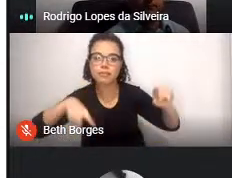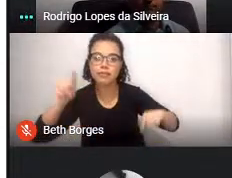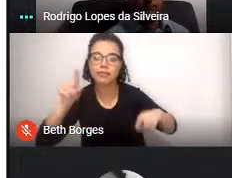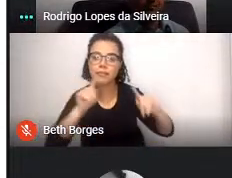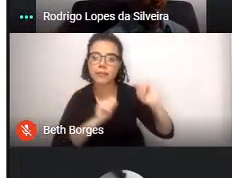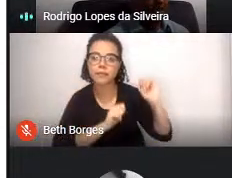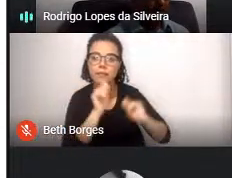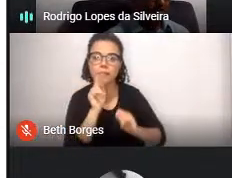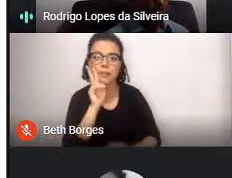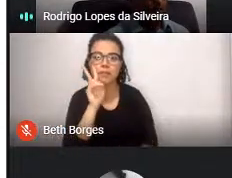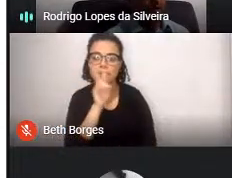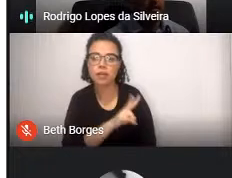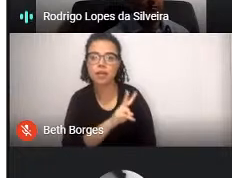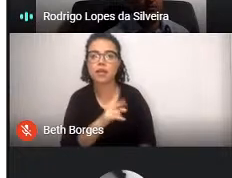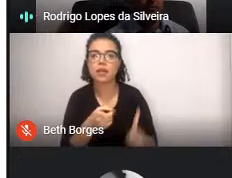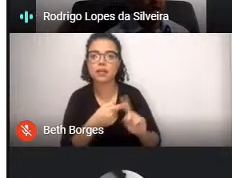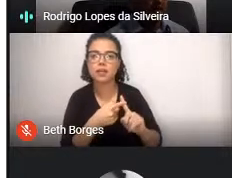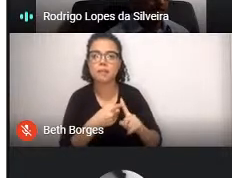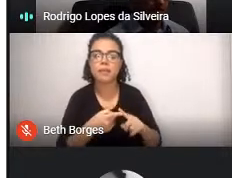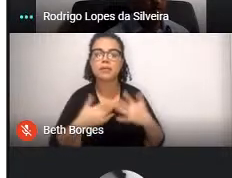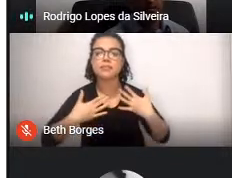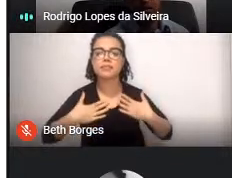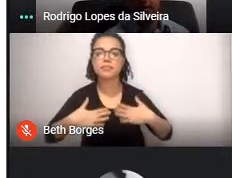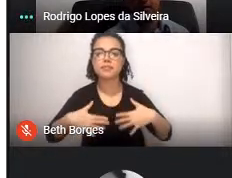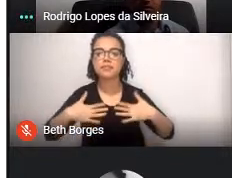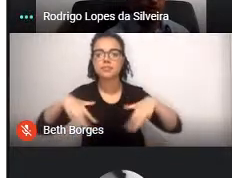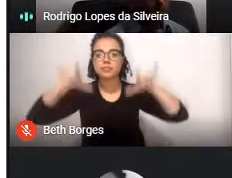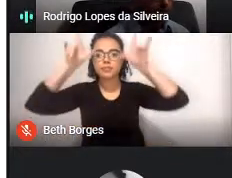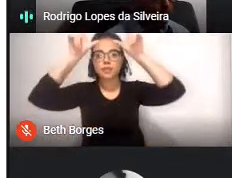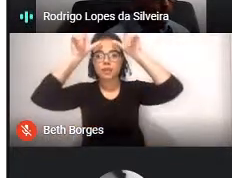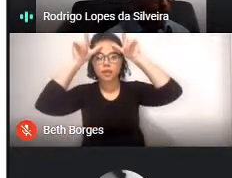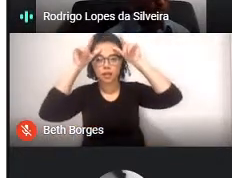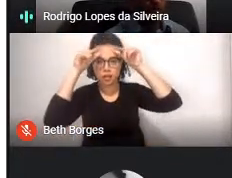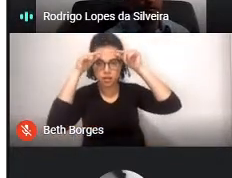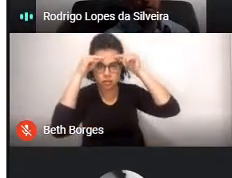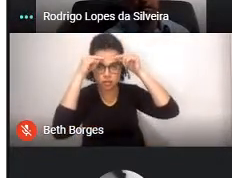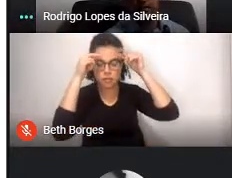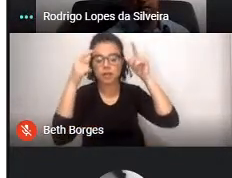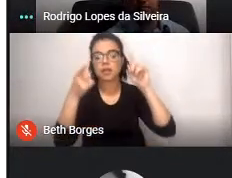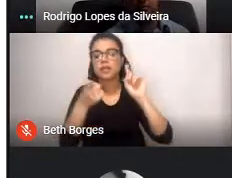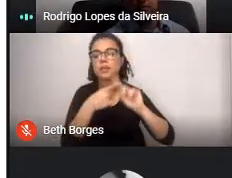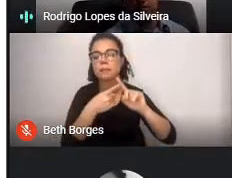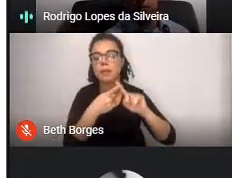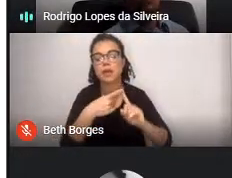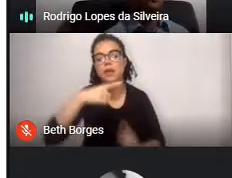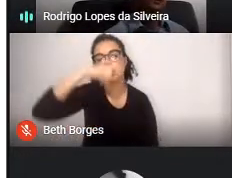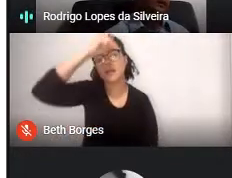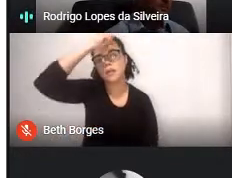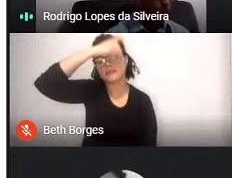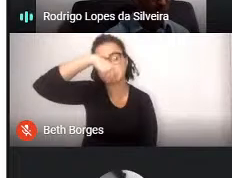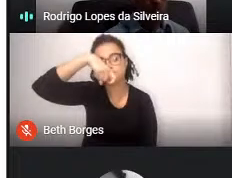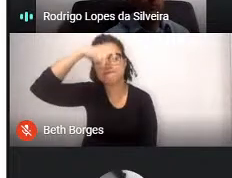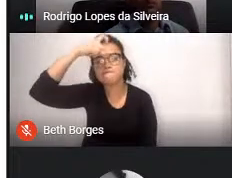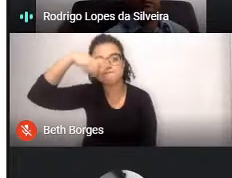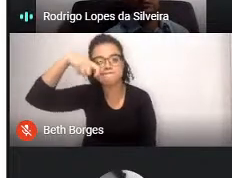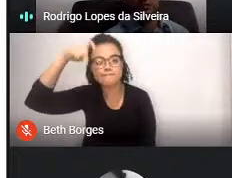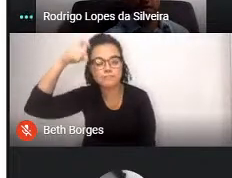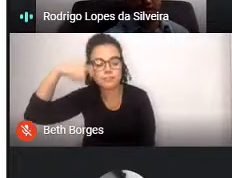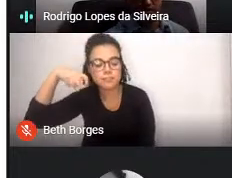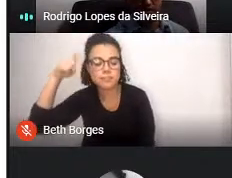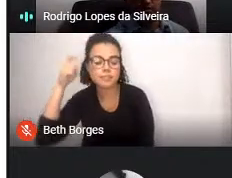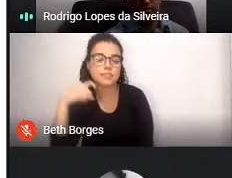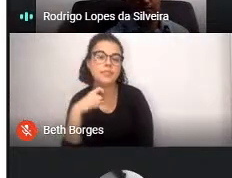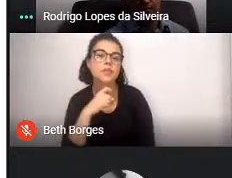de relaxamento, de mindfulness, de hipnose, de comunicação entre todas